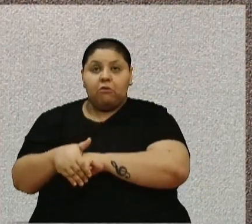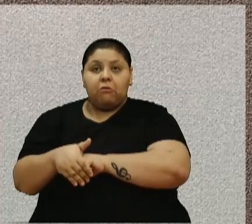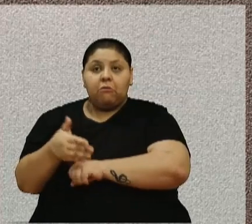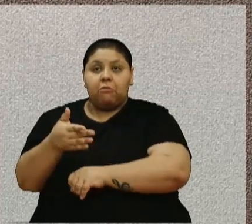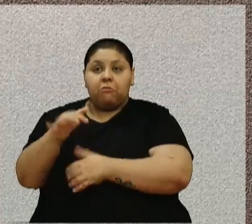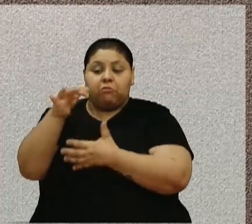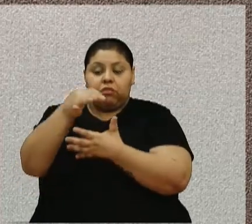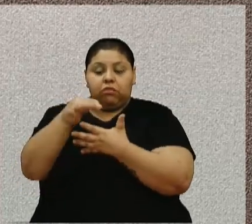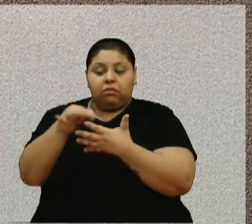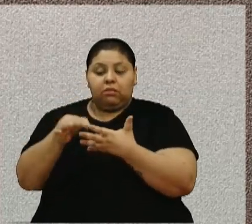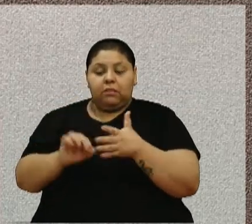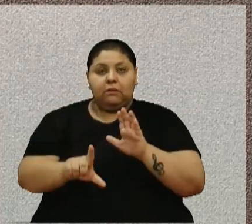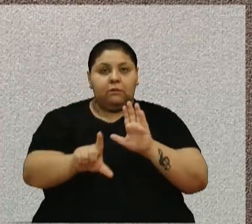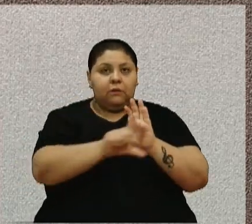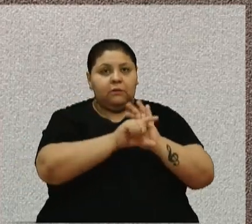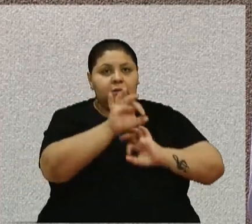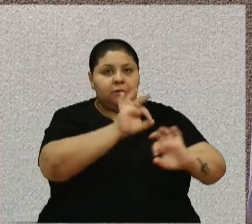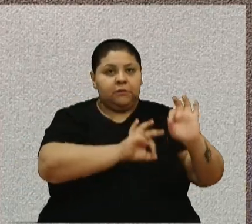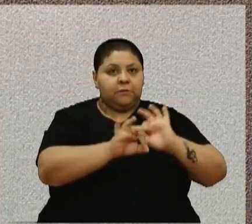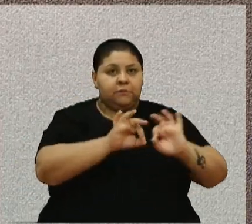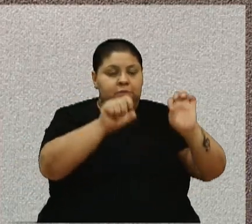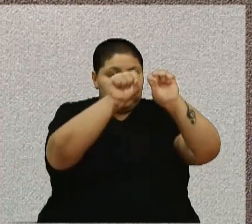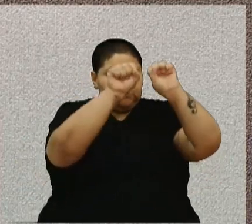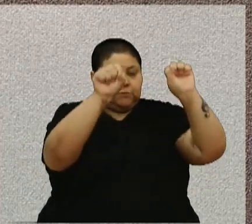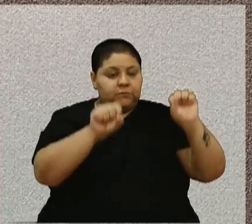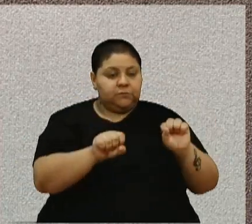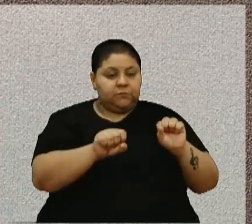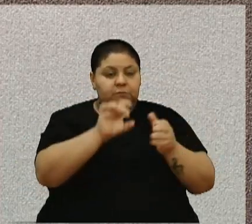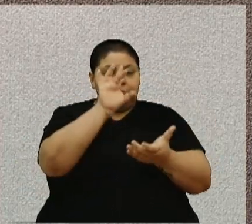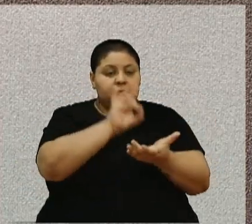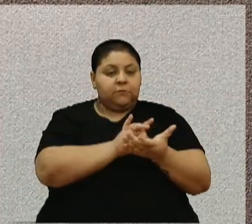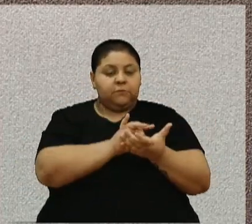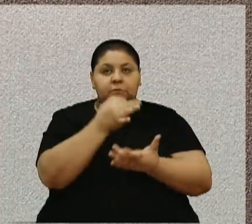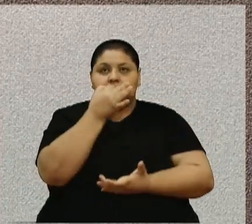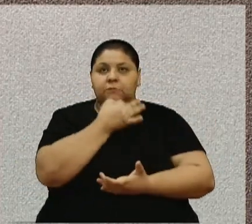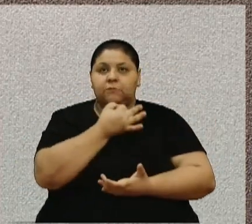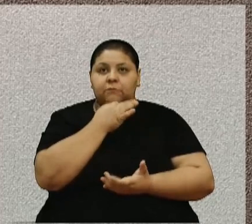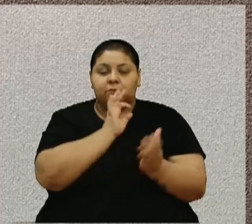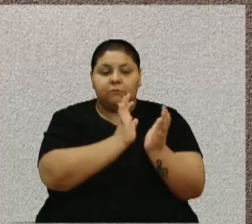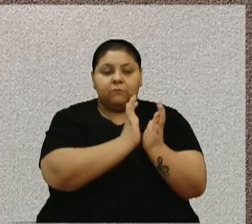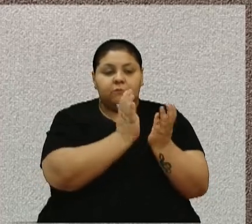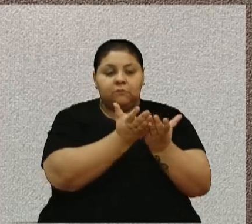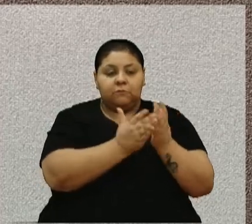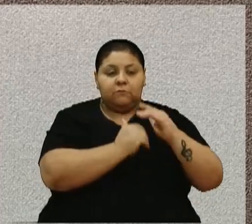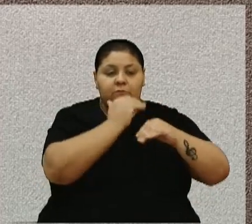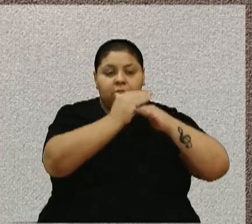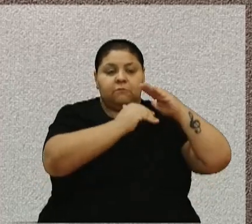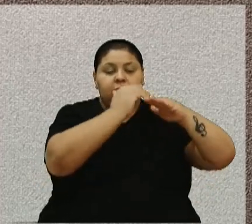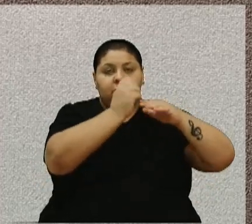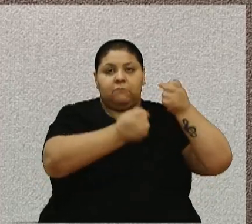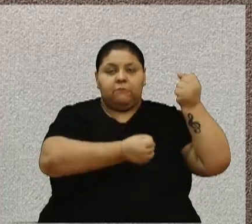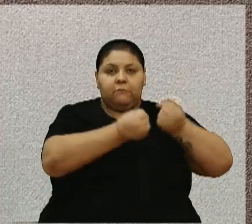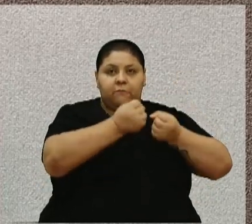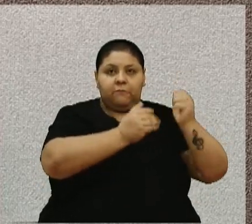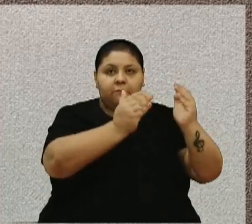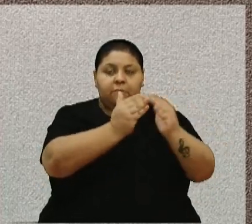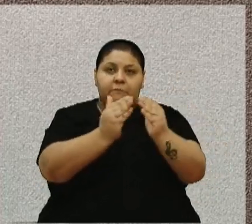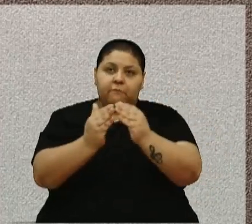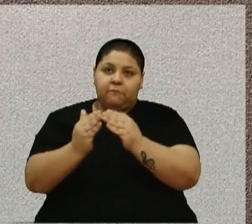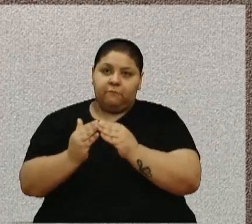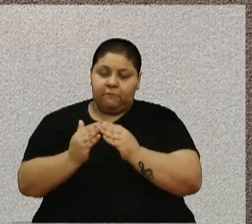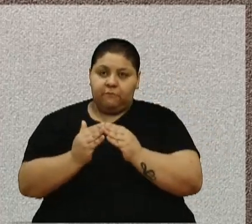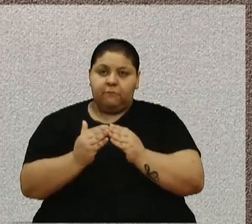requisitos legais e à organização do sistema viário do município, esta Comissão de Desenvolvimento Urbano, Transporte e Habitação manifesta-se